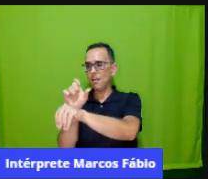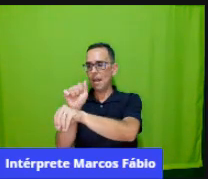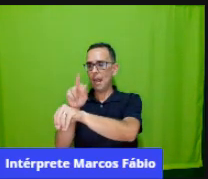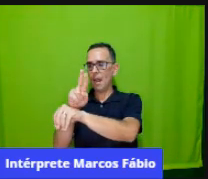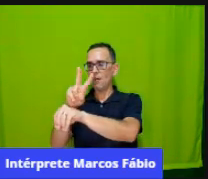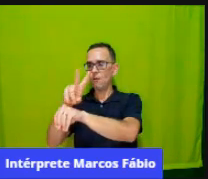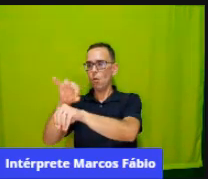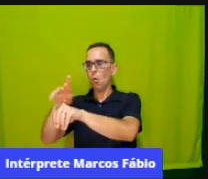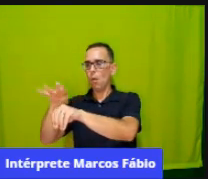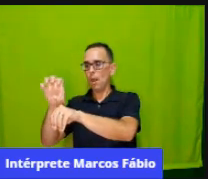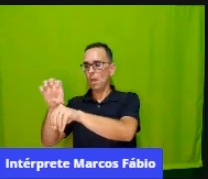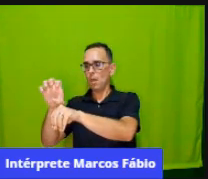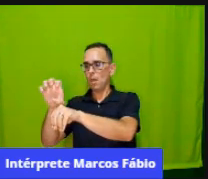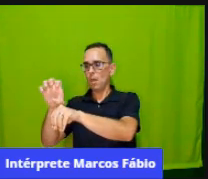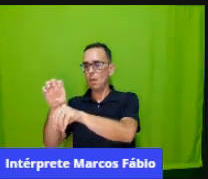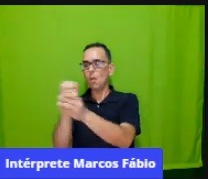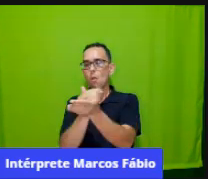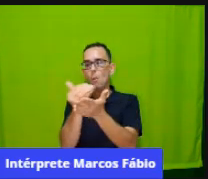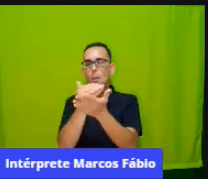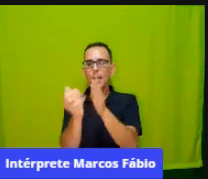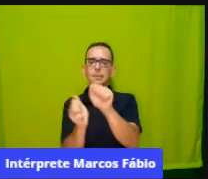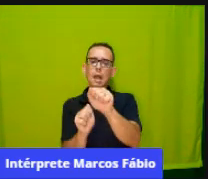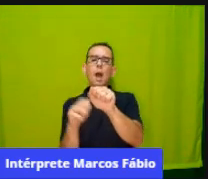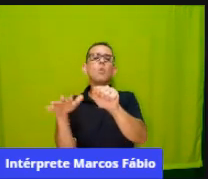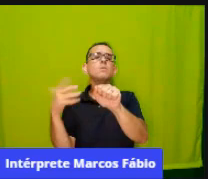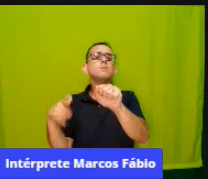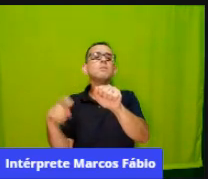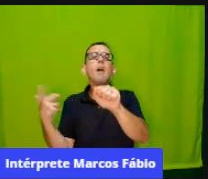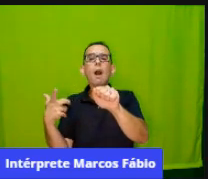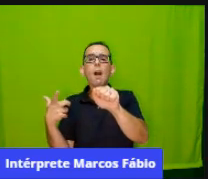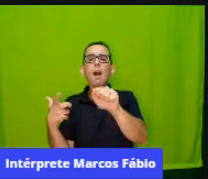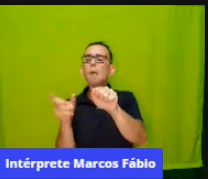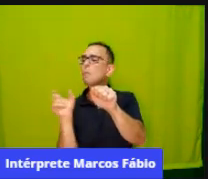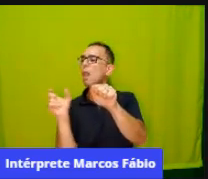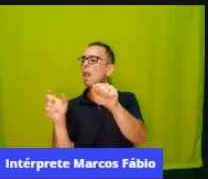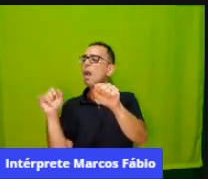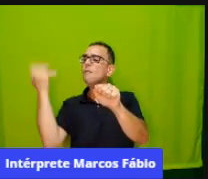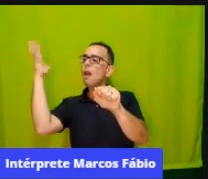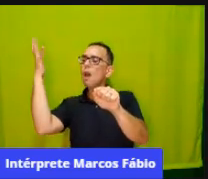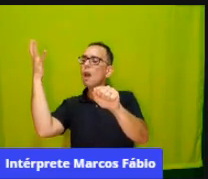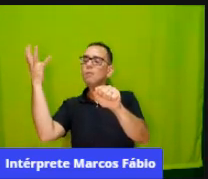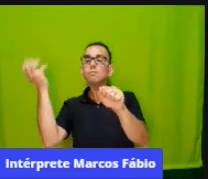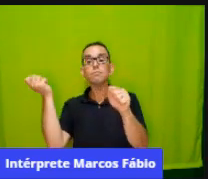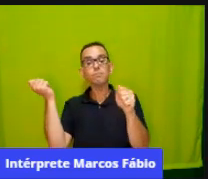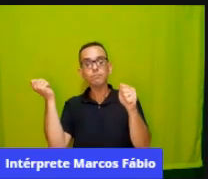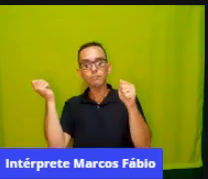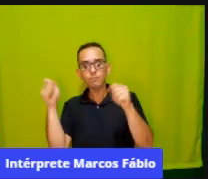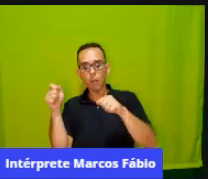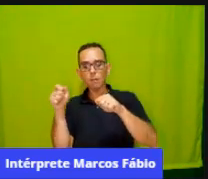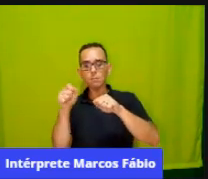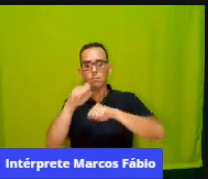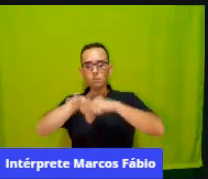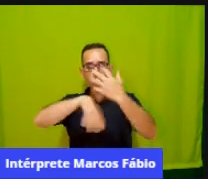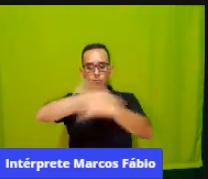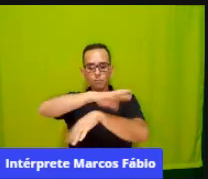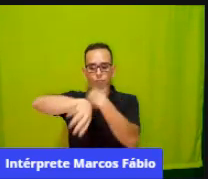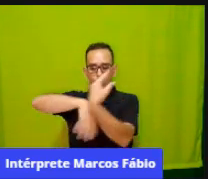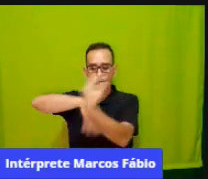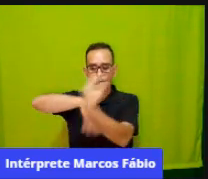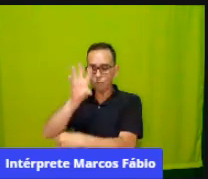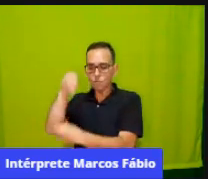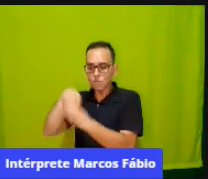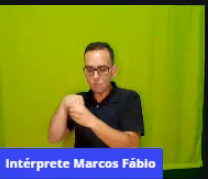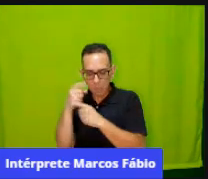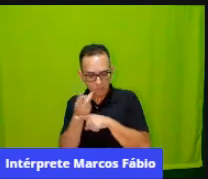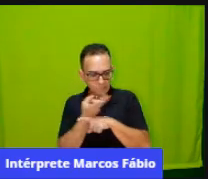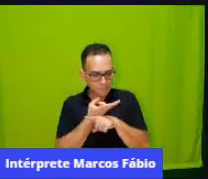essa. Então vamos supor, ele pega a árvore e traz. Qual começa a letra da árvore? Começa com A. Cadê o A? Cadê a